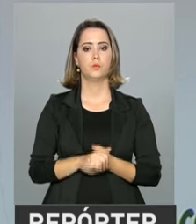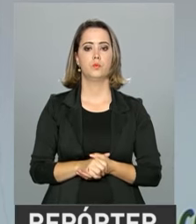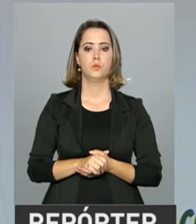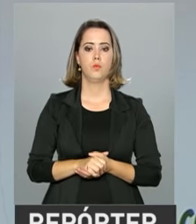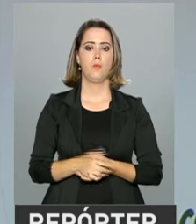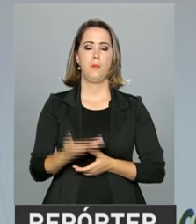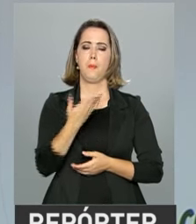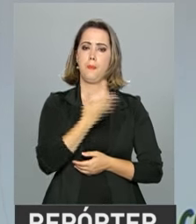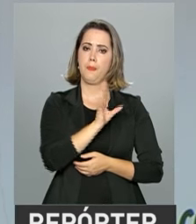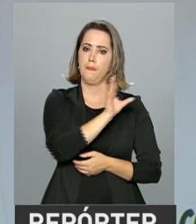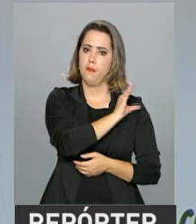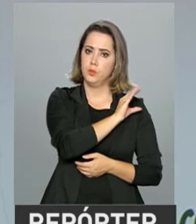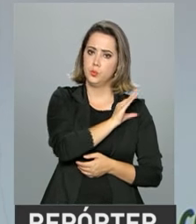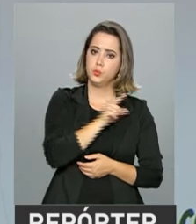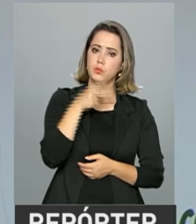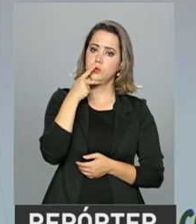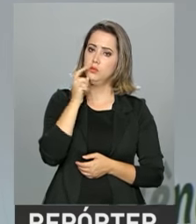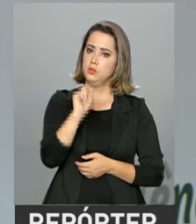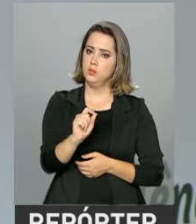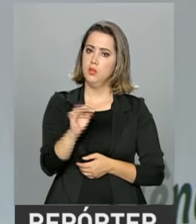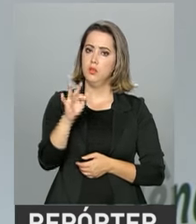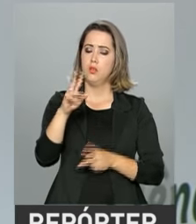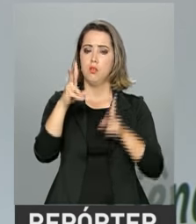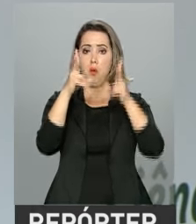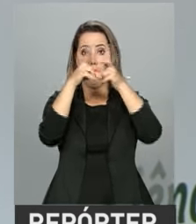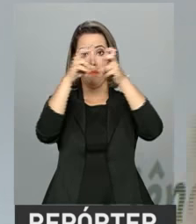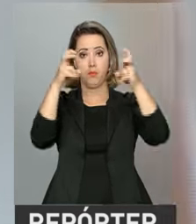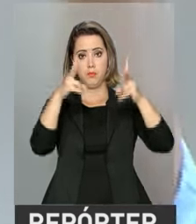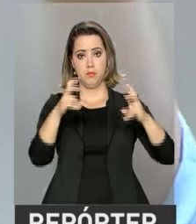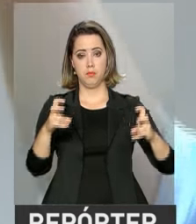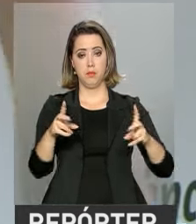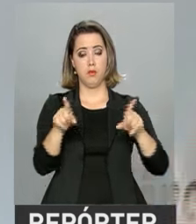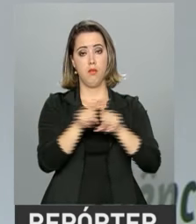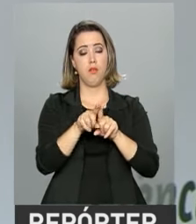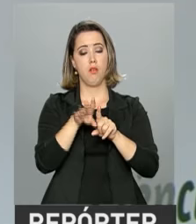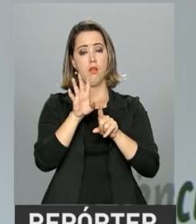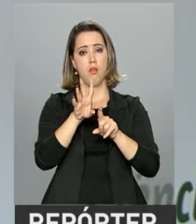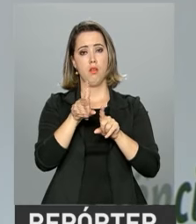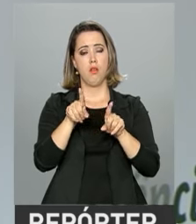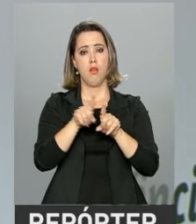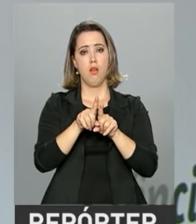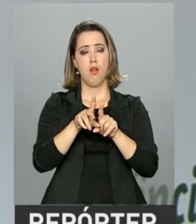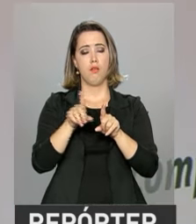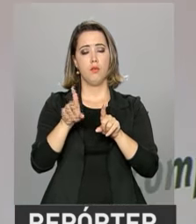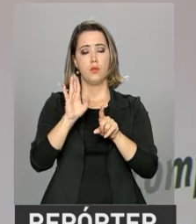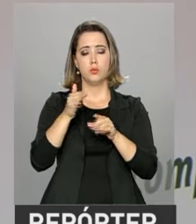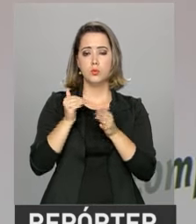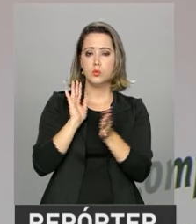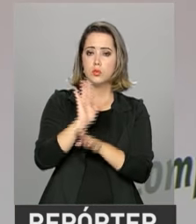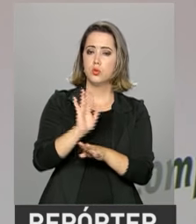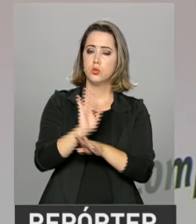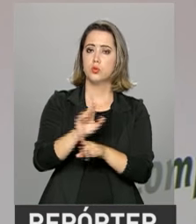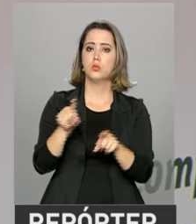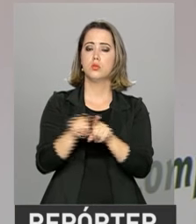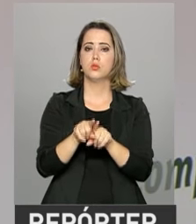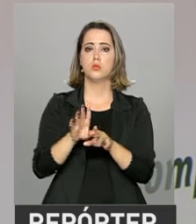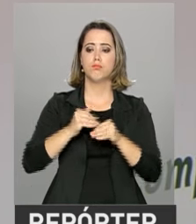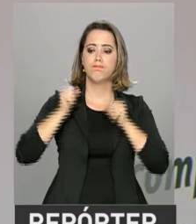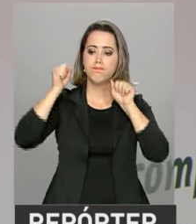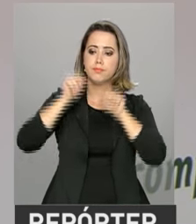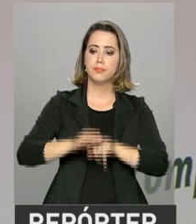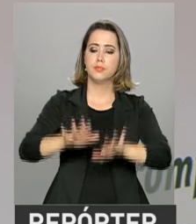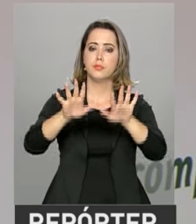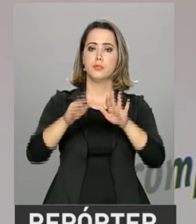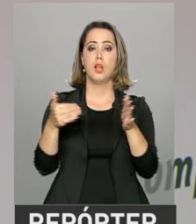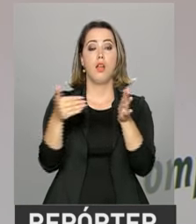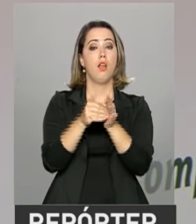Segundo o coordenador do projeto, a ação da Fiocruz tem gerado resultados positivos e deve se expandir. A nossa ideia é atingir